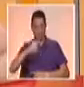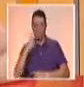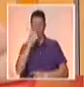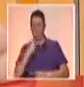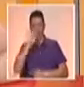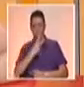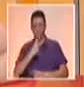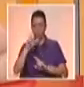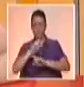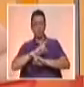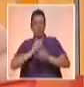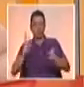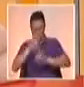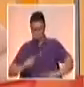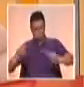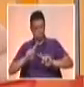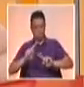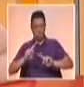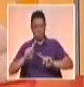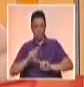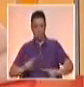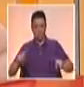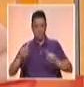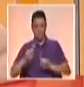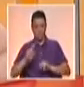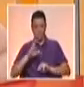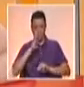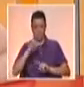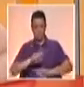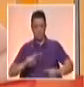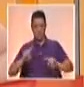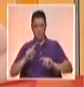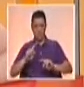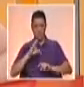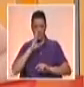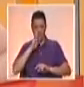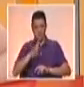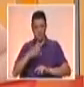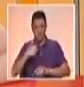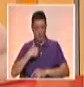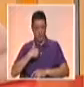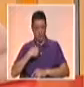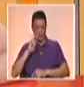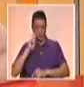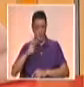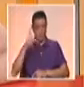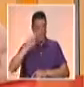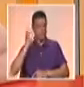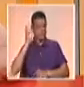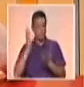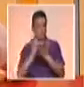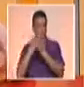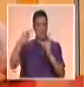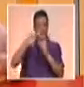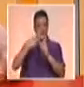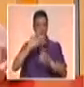isso... Não deve ser também, não vamos ser extremistas em caso nenhum. Eu vi uma menina numa escola de referência